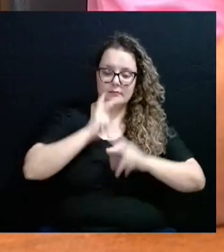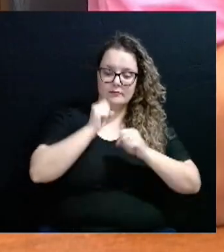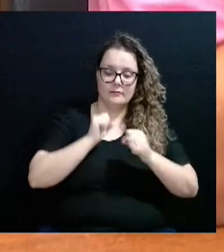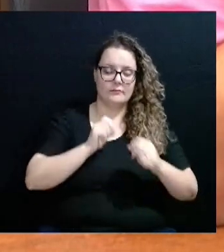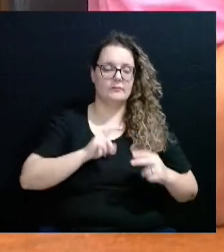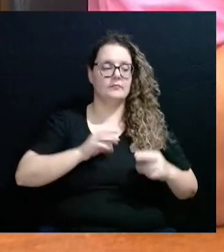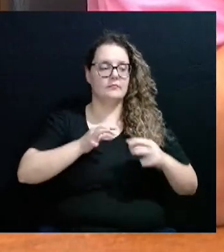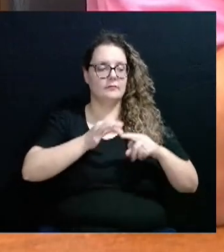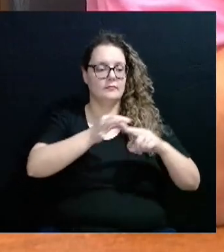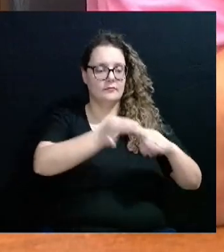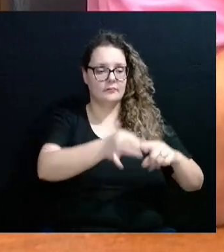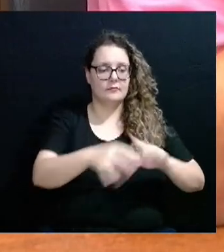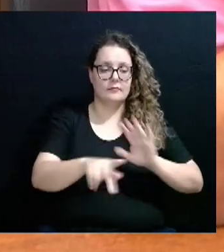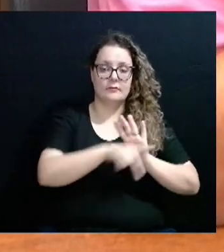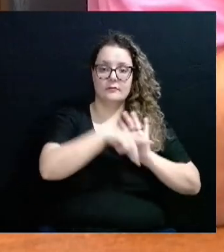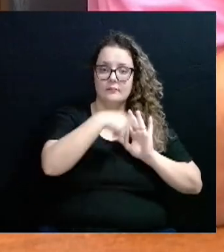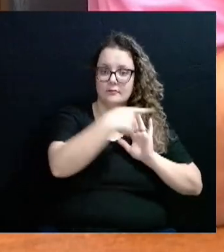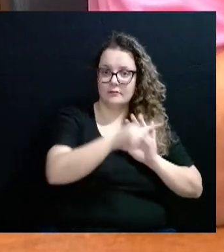periferia,